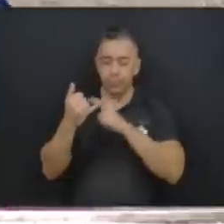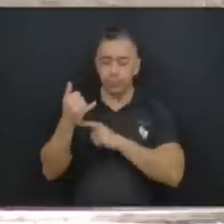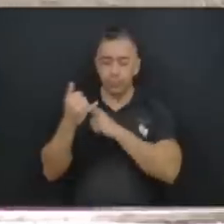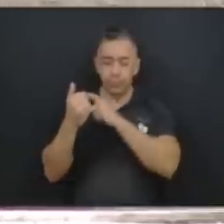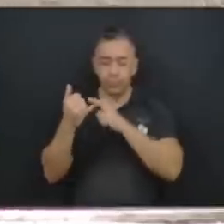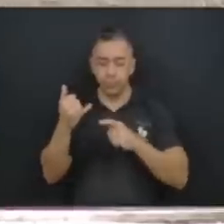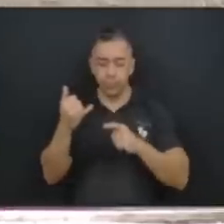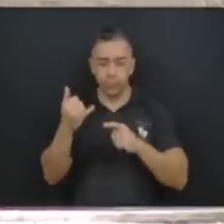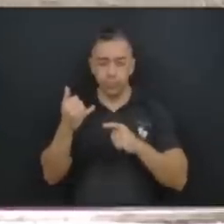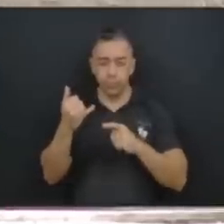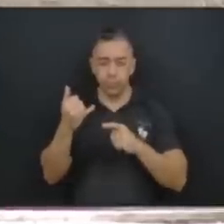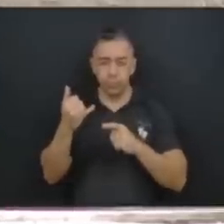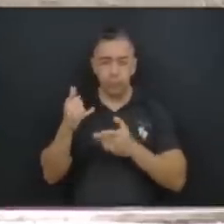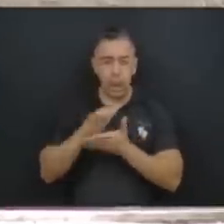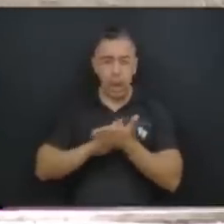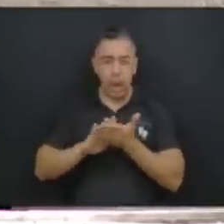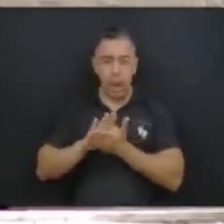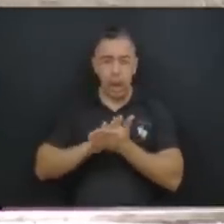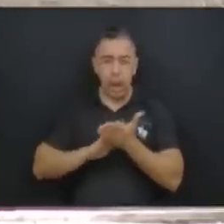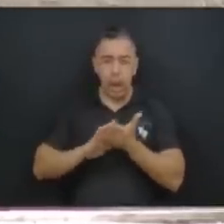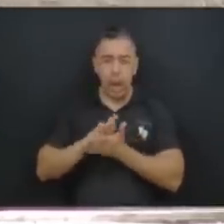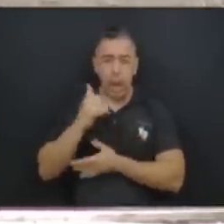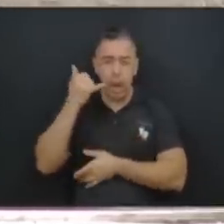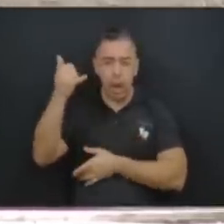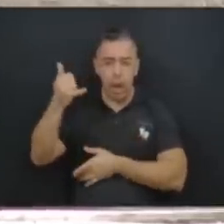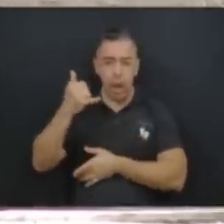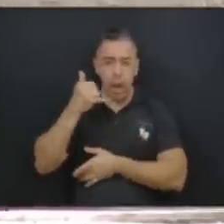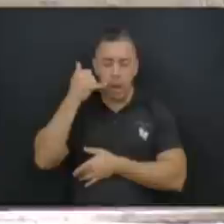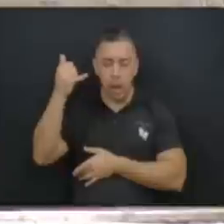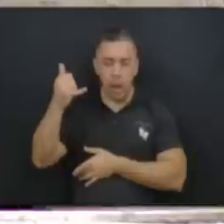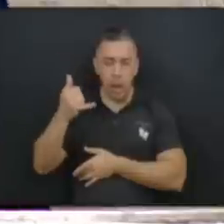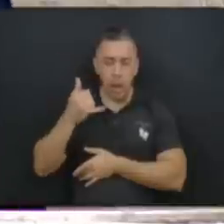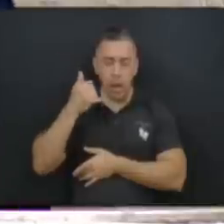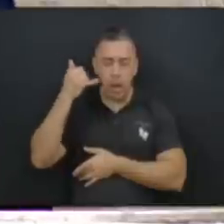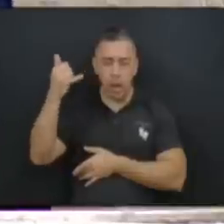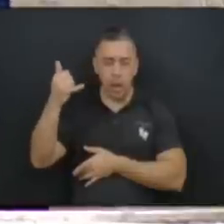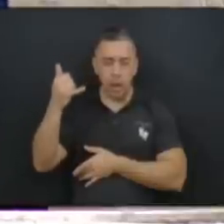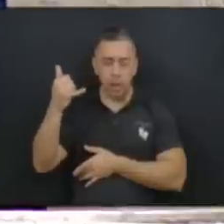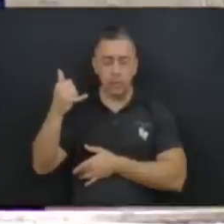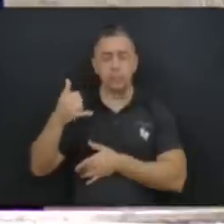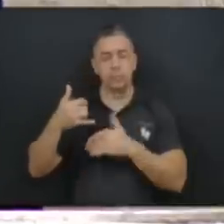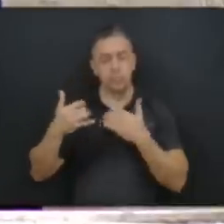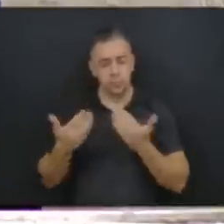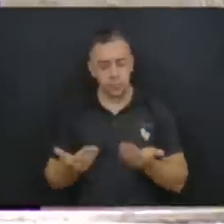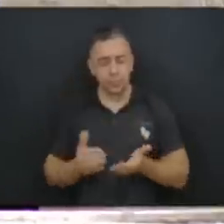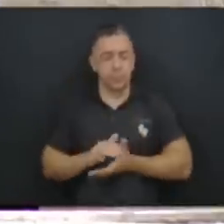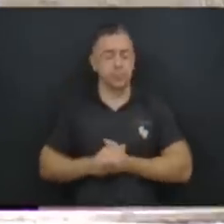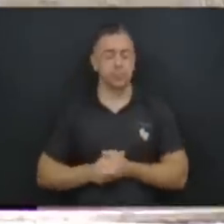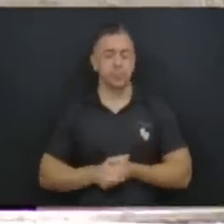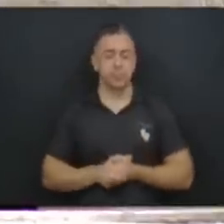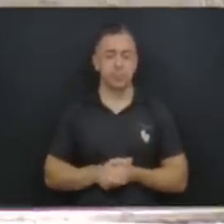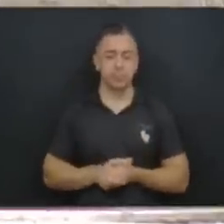E aí bom então e mais alguns instantes